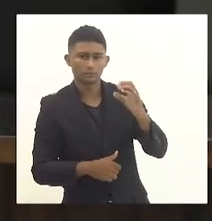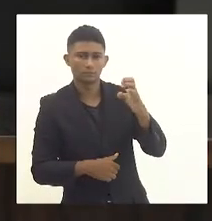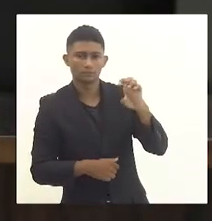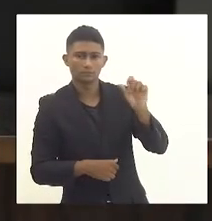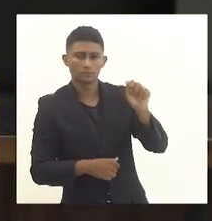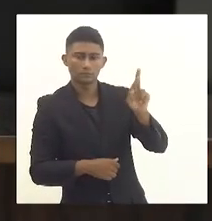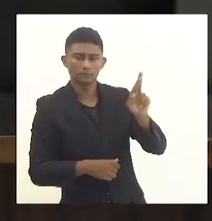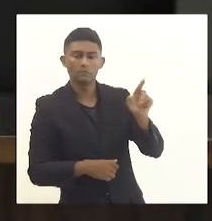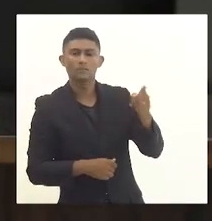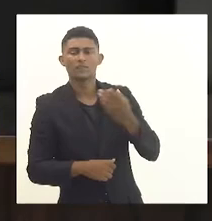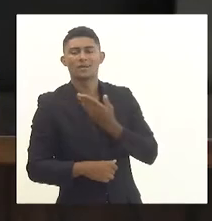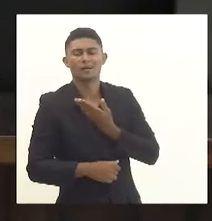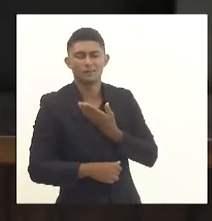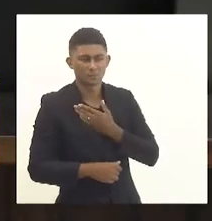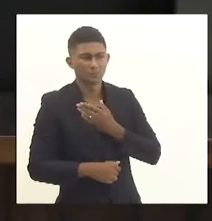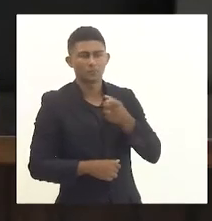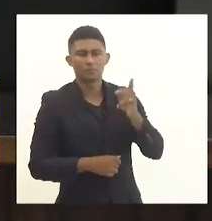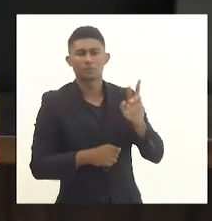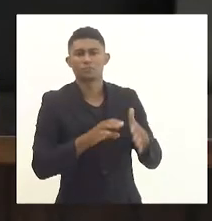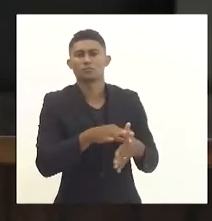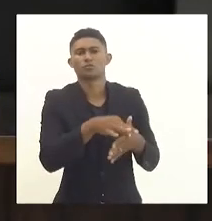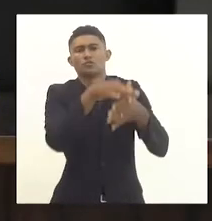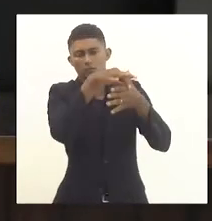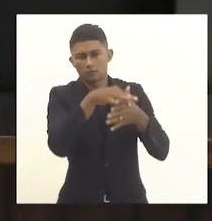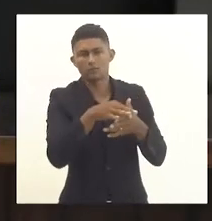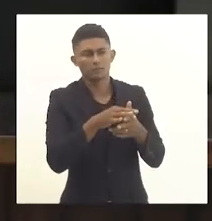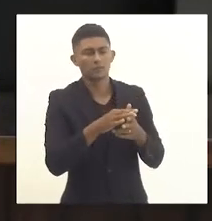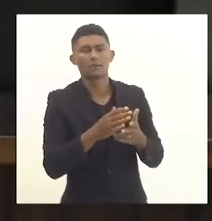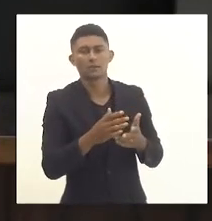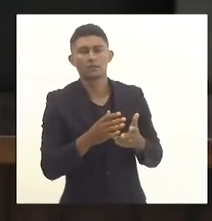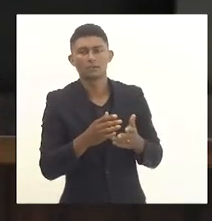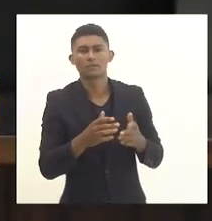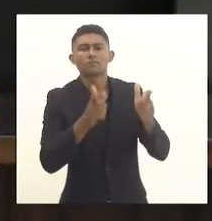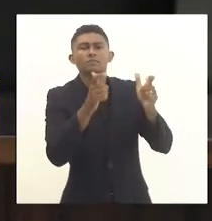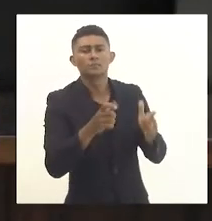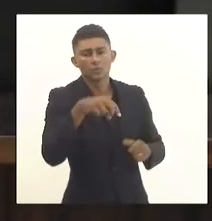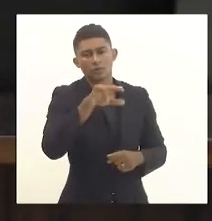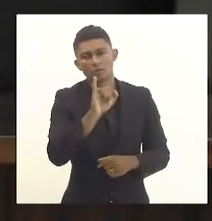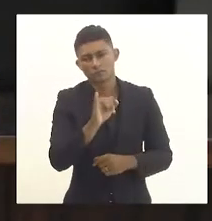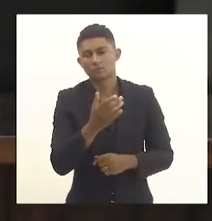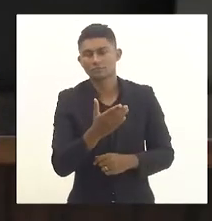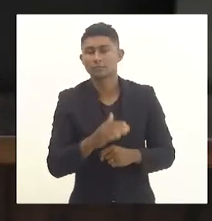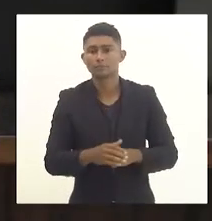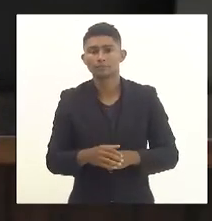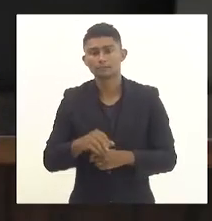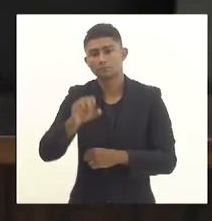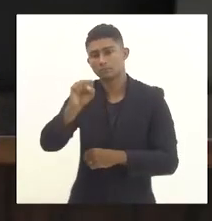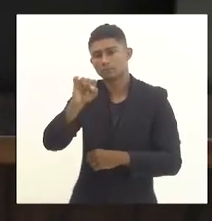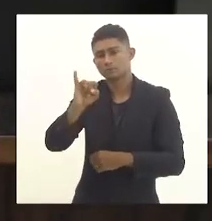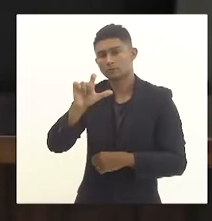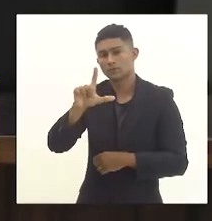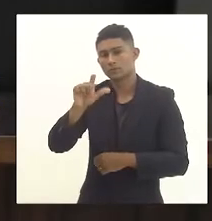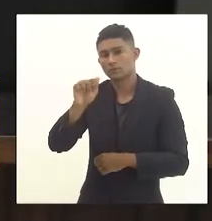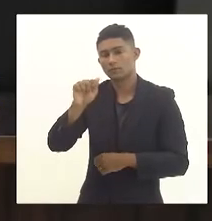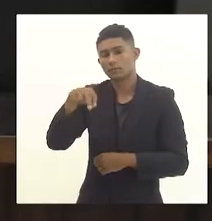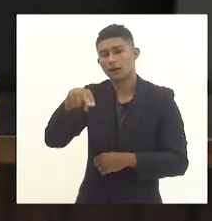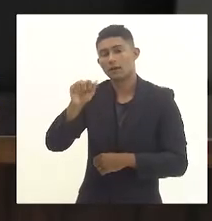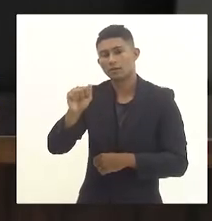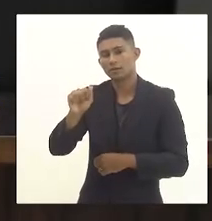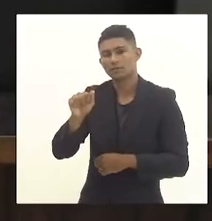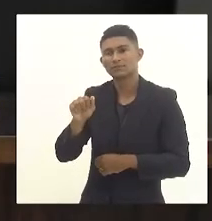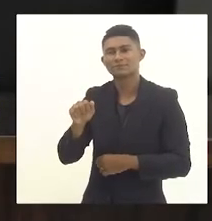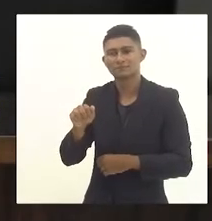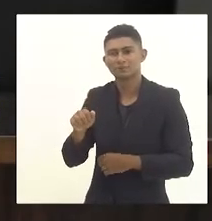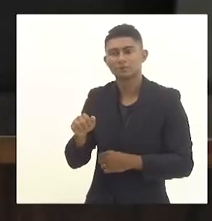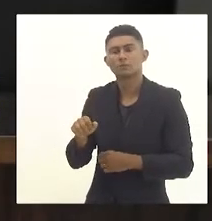amigo editor-chefe de Nova Iguaçu, de olho na Baixada. Silvana Carvalho, Geopix do